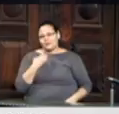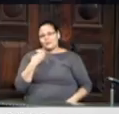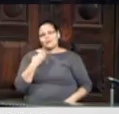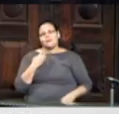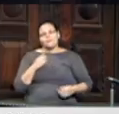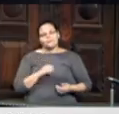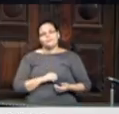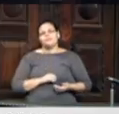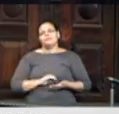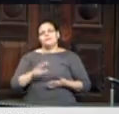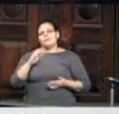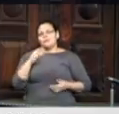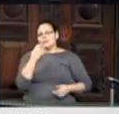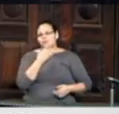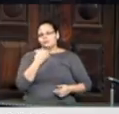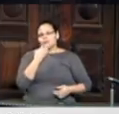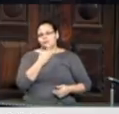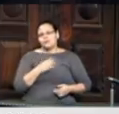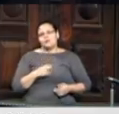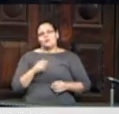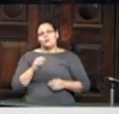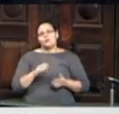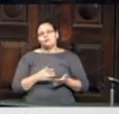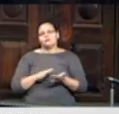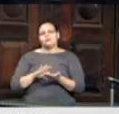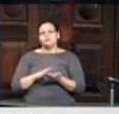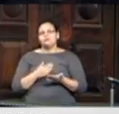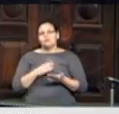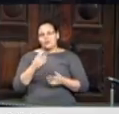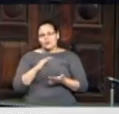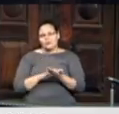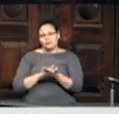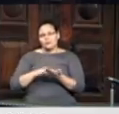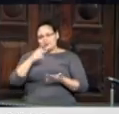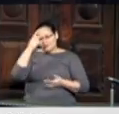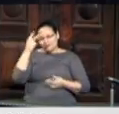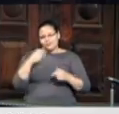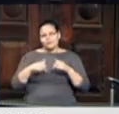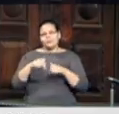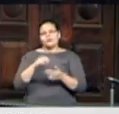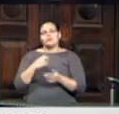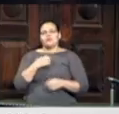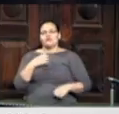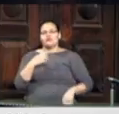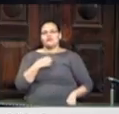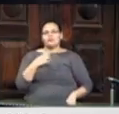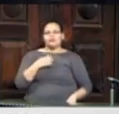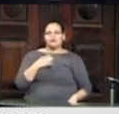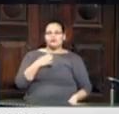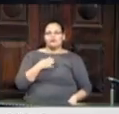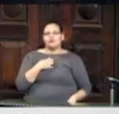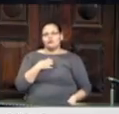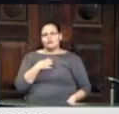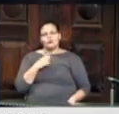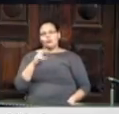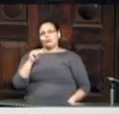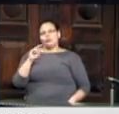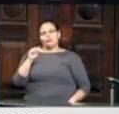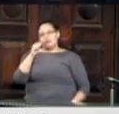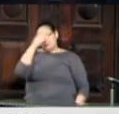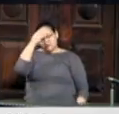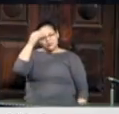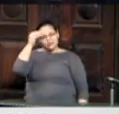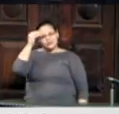passando, melodia no requebro da tua gente, no jeitinho nunca